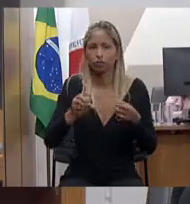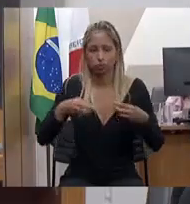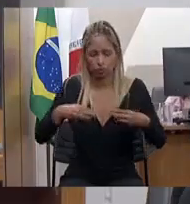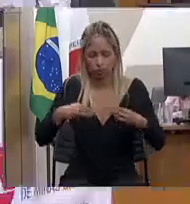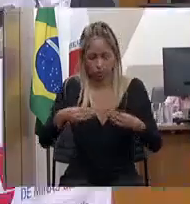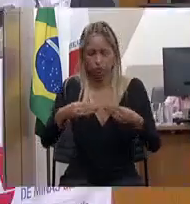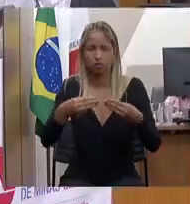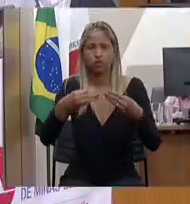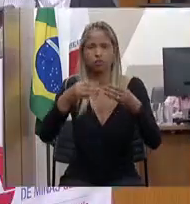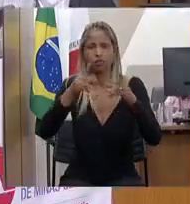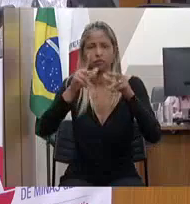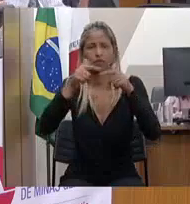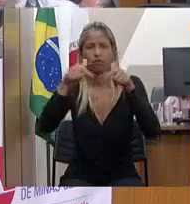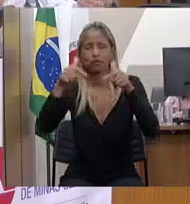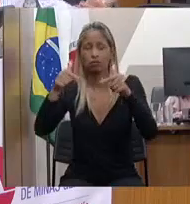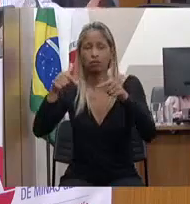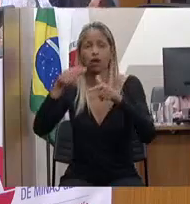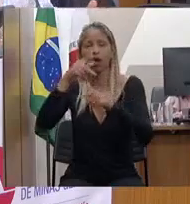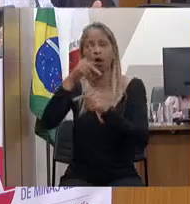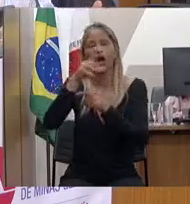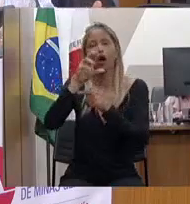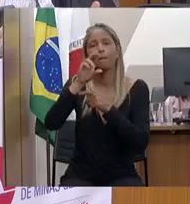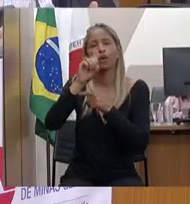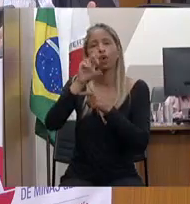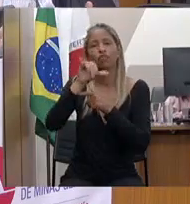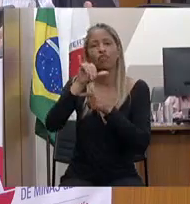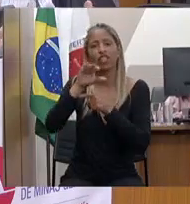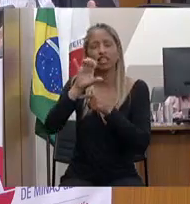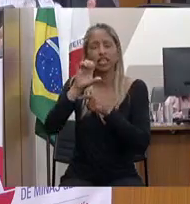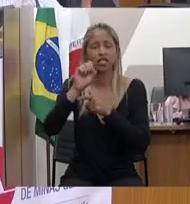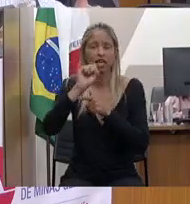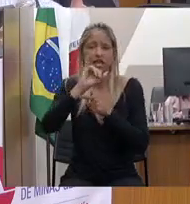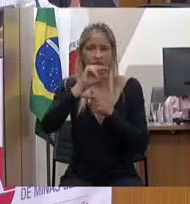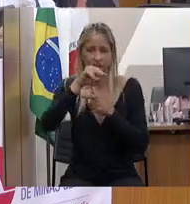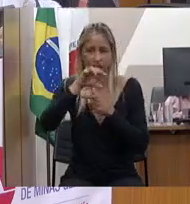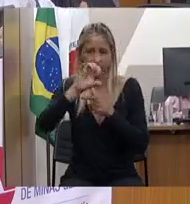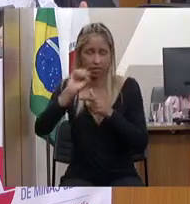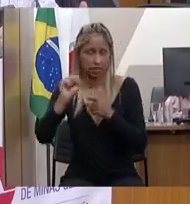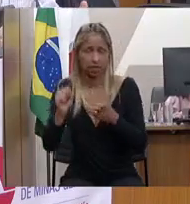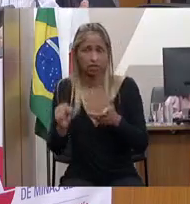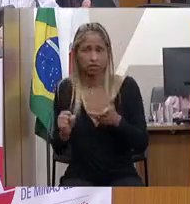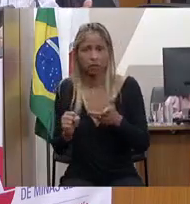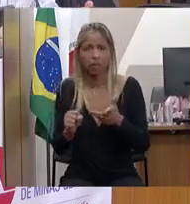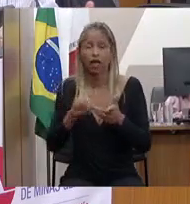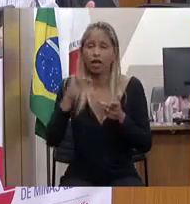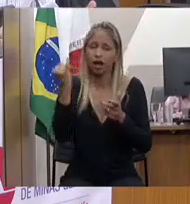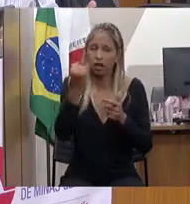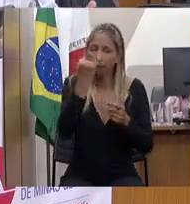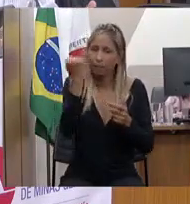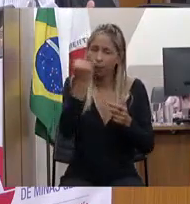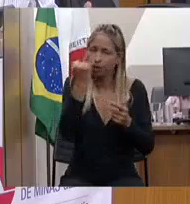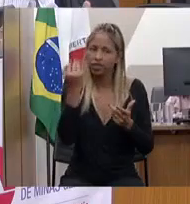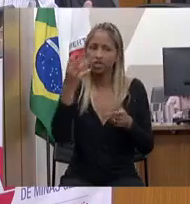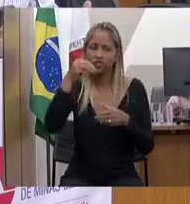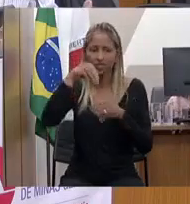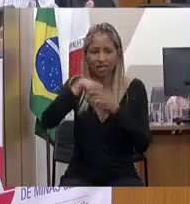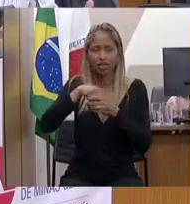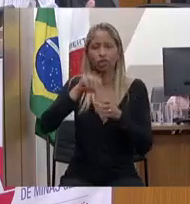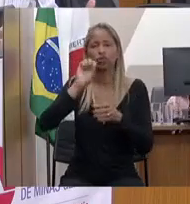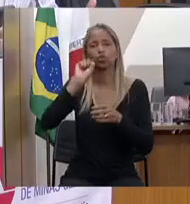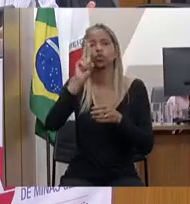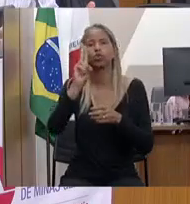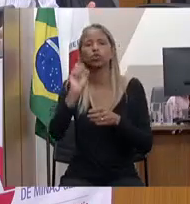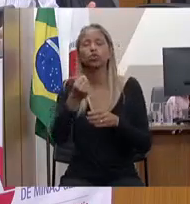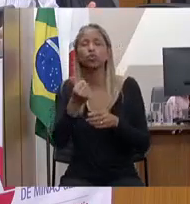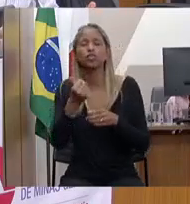do Trabalho da Previdência que lida com essa questão essa questão era importantíssima dentro do SUS desde